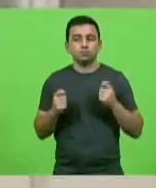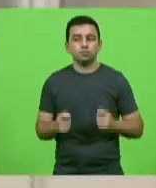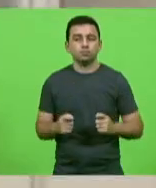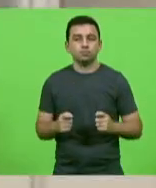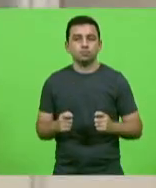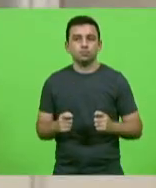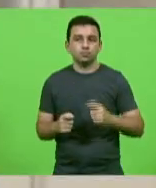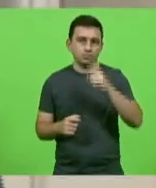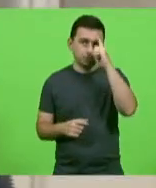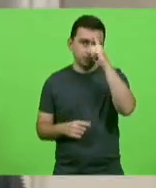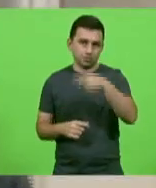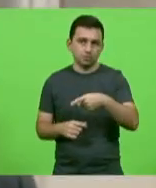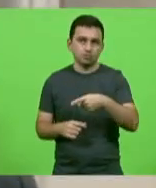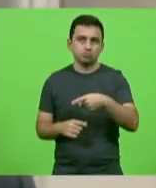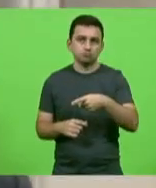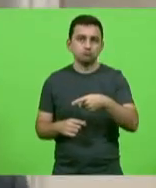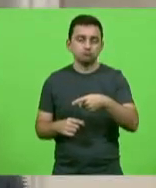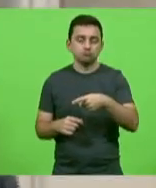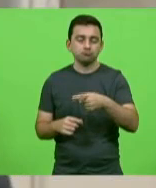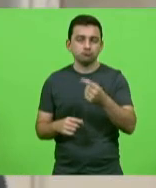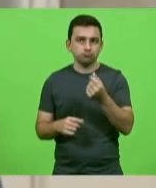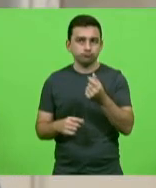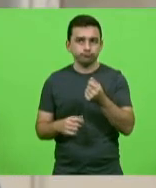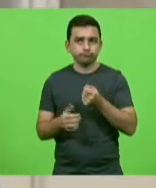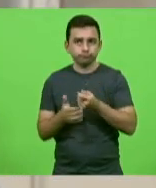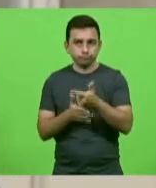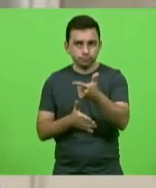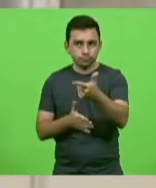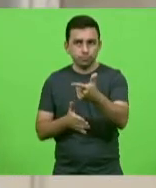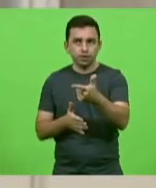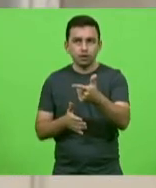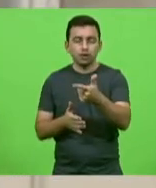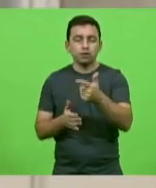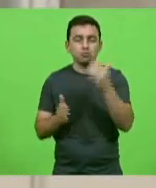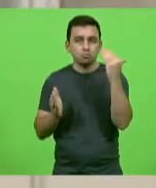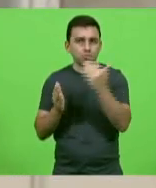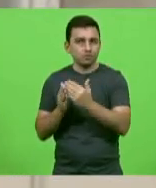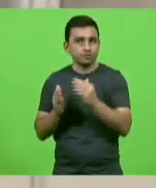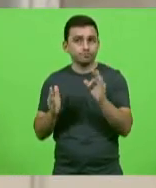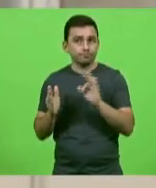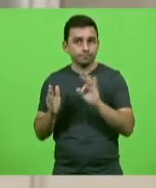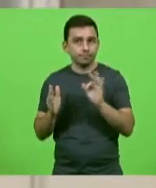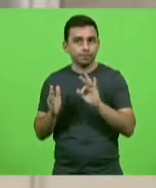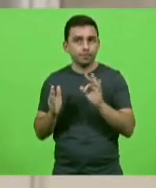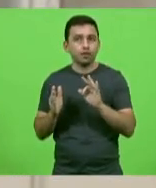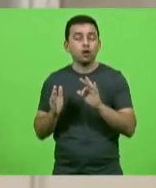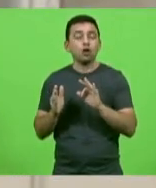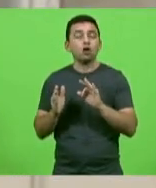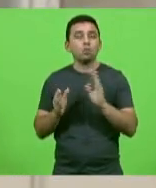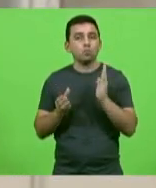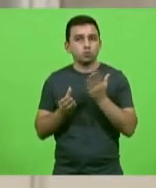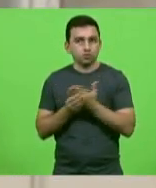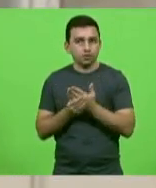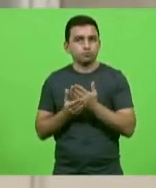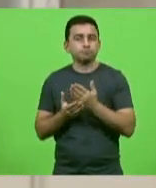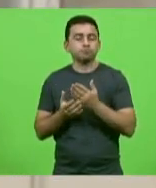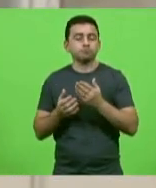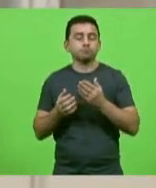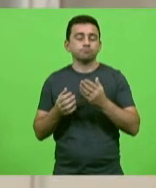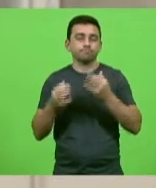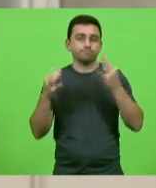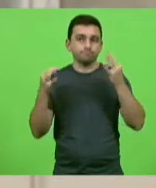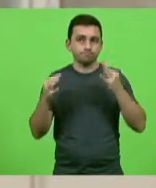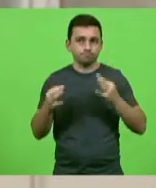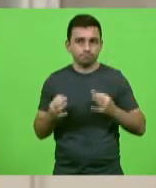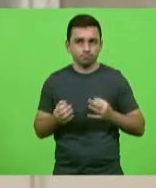ordenação de despesa autorizados por lei sem observância das prescrições legais quanto ao processo licitatório